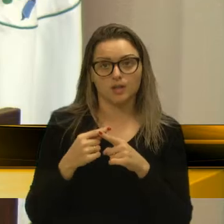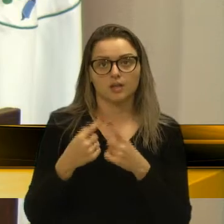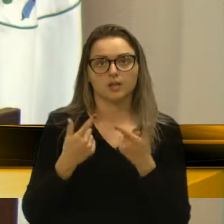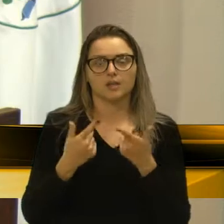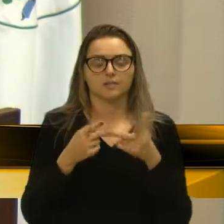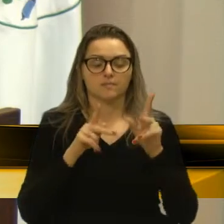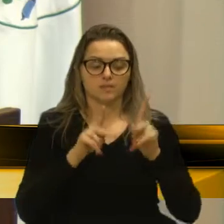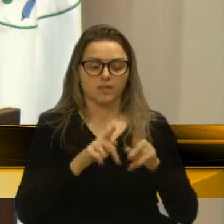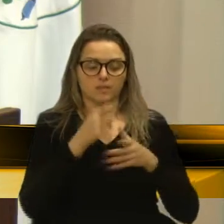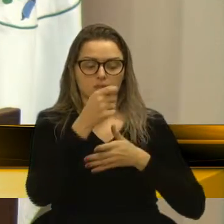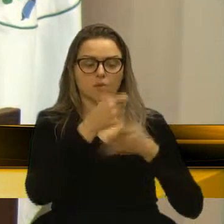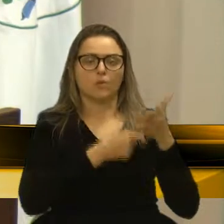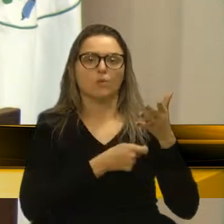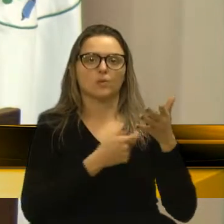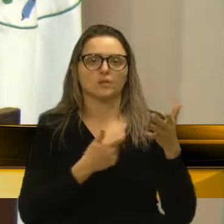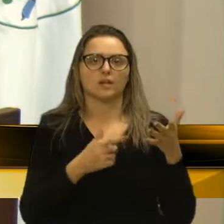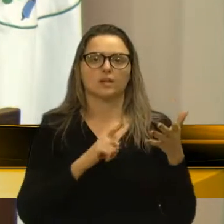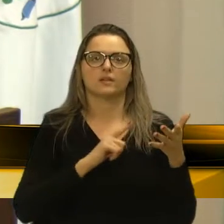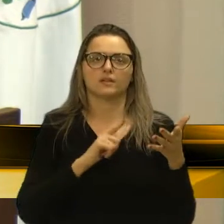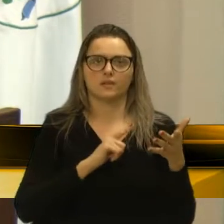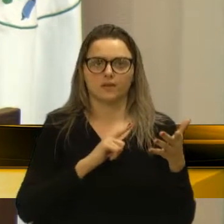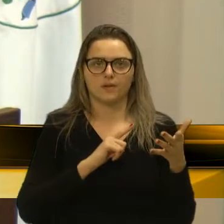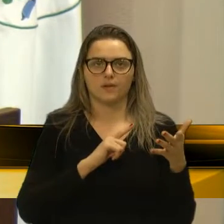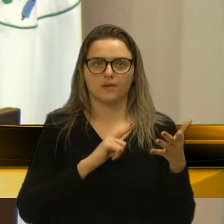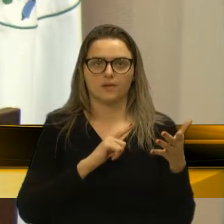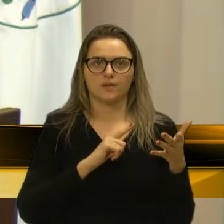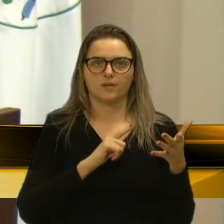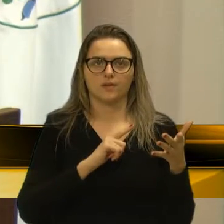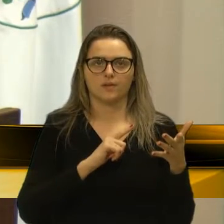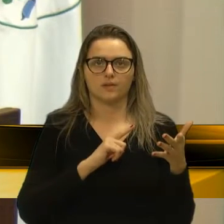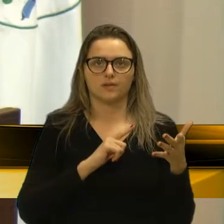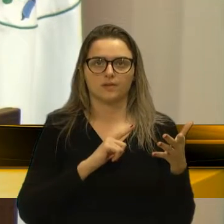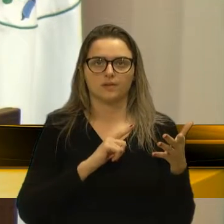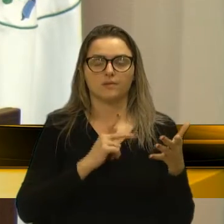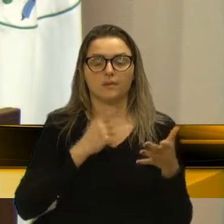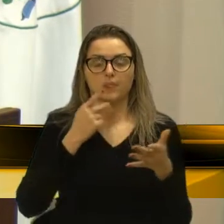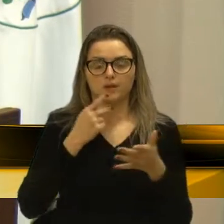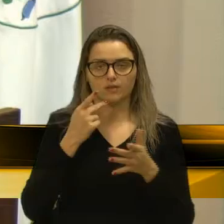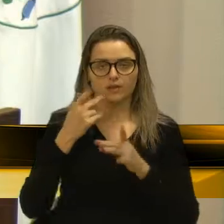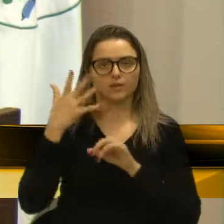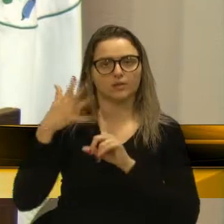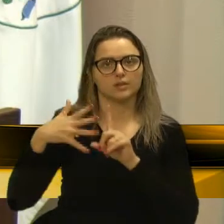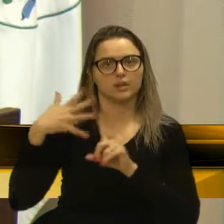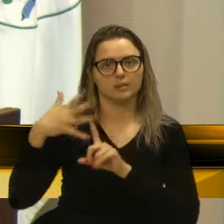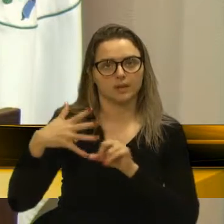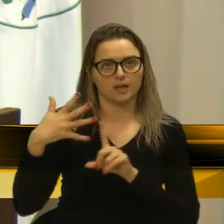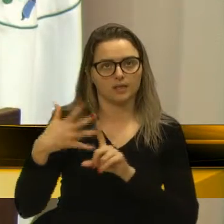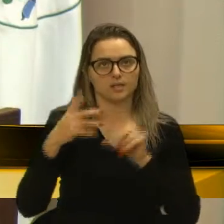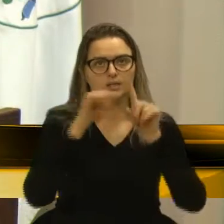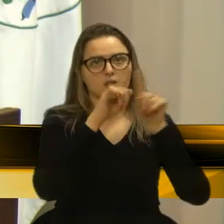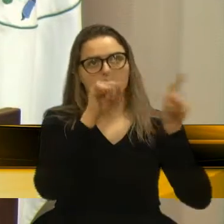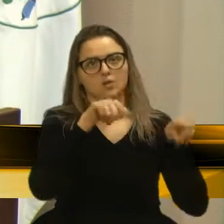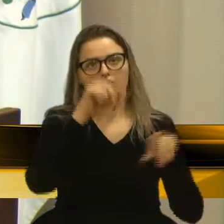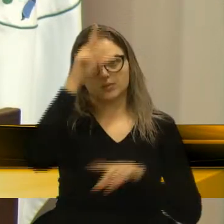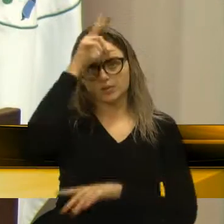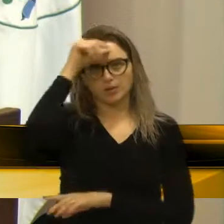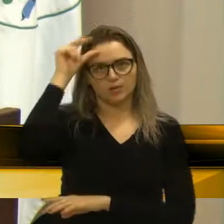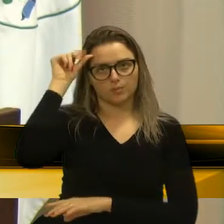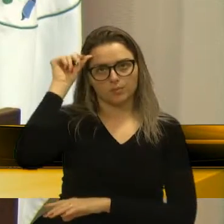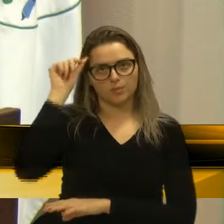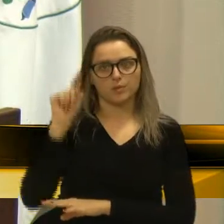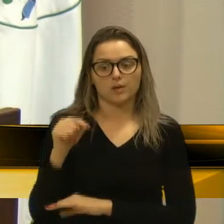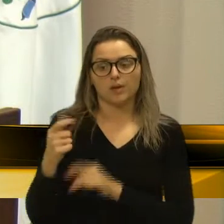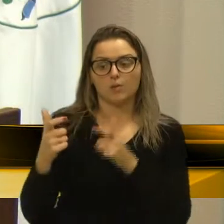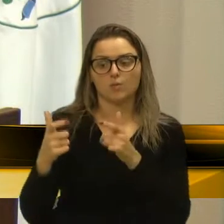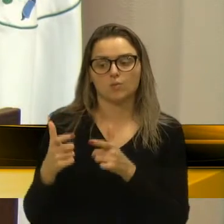que... foi dito lá, né, na palestra, o servidor público serve para servir o ambiente